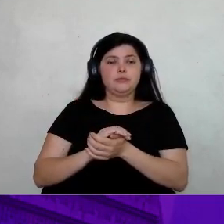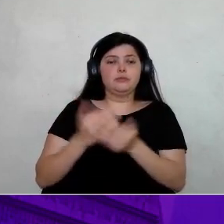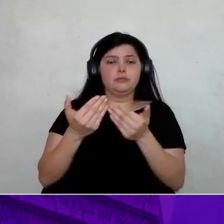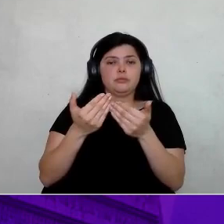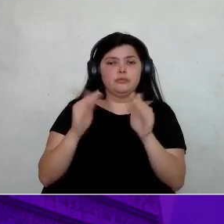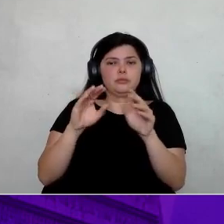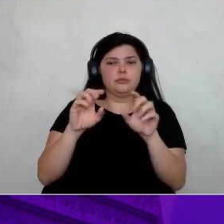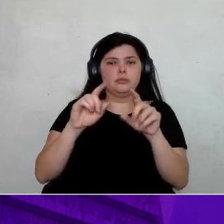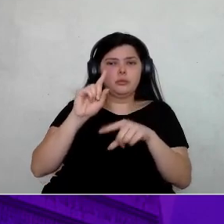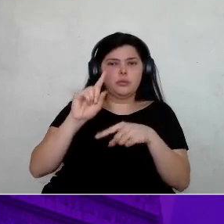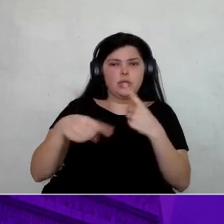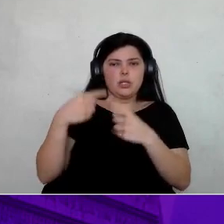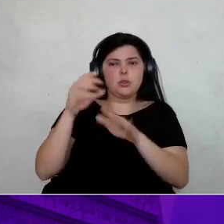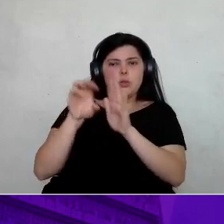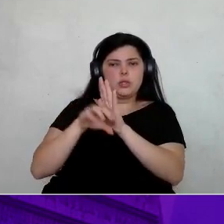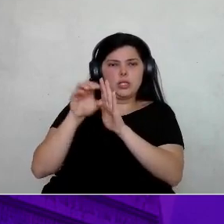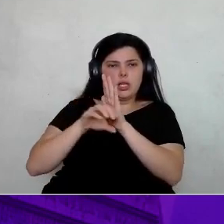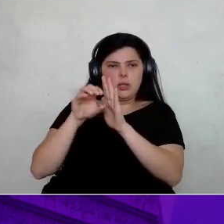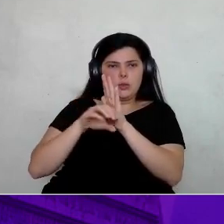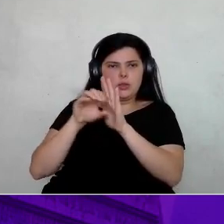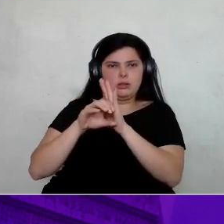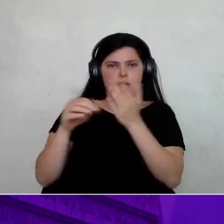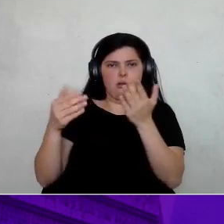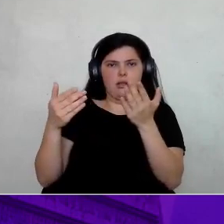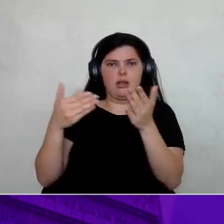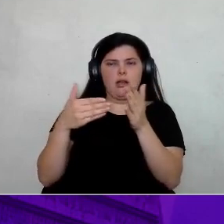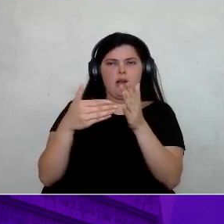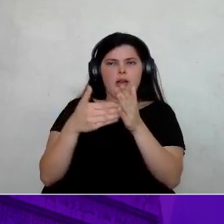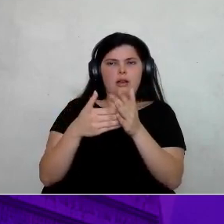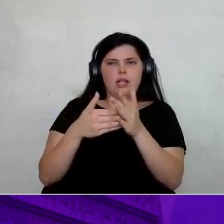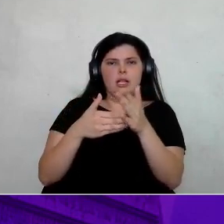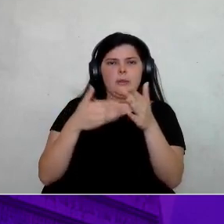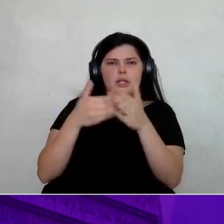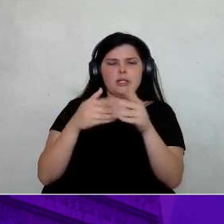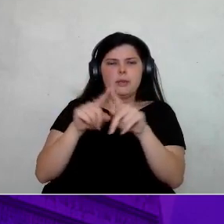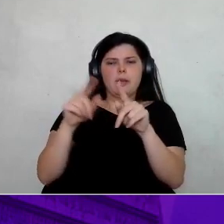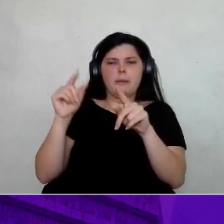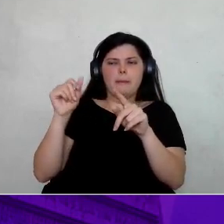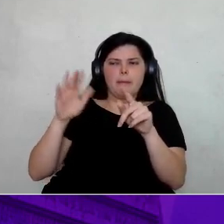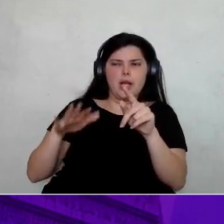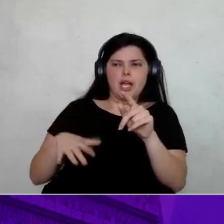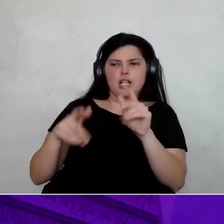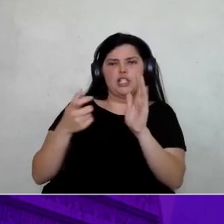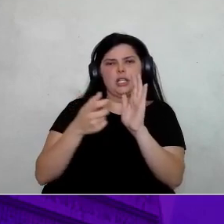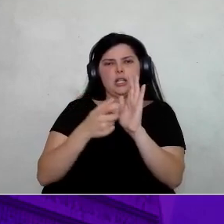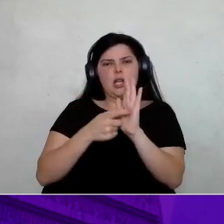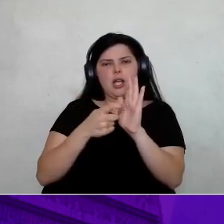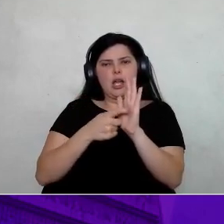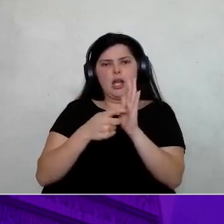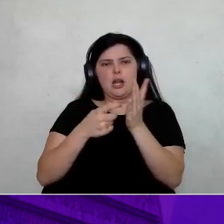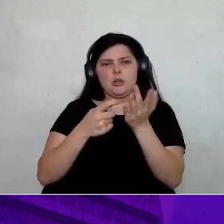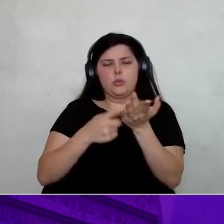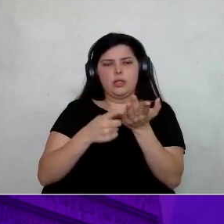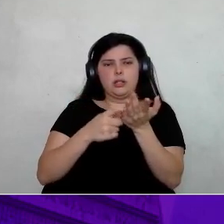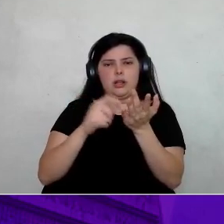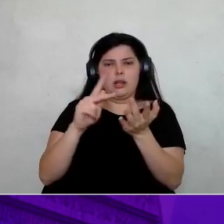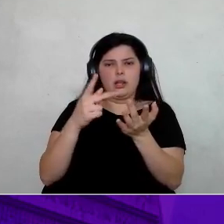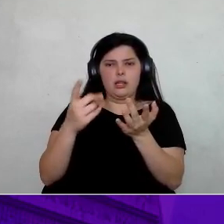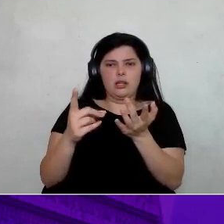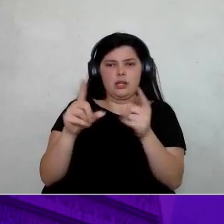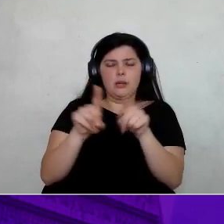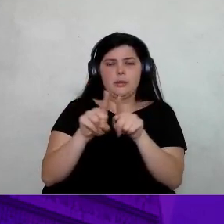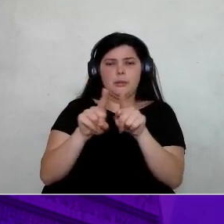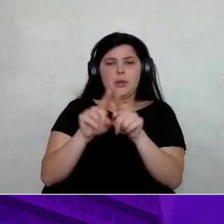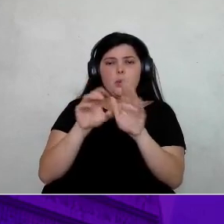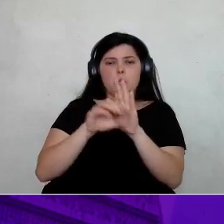desses conceitos aqui, até a parte de barateamento de hardware, de custo de hardware, veio o conceito do data